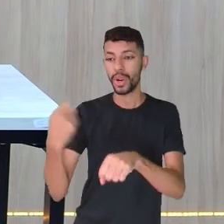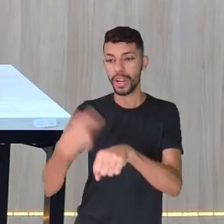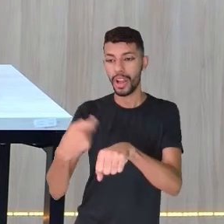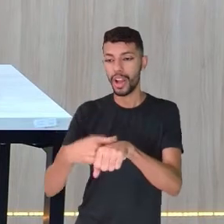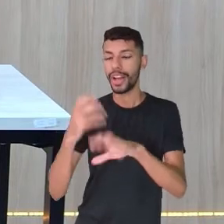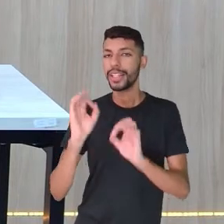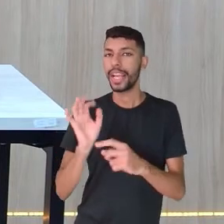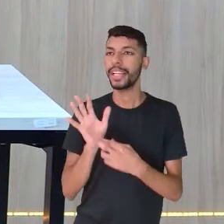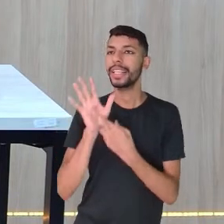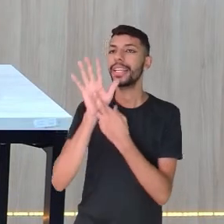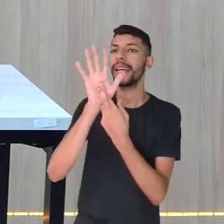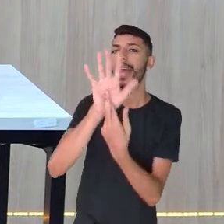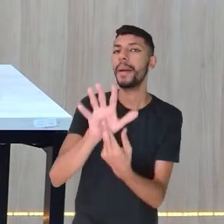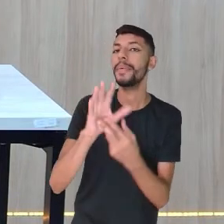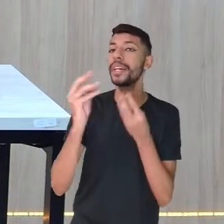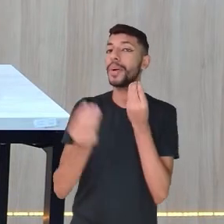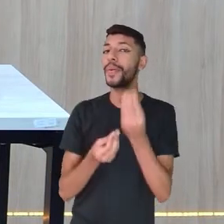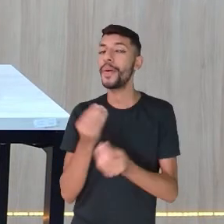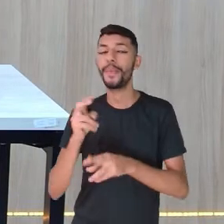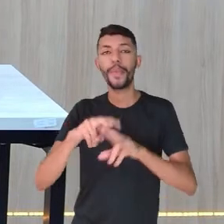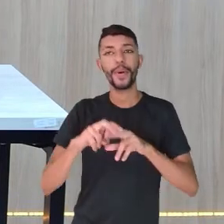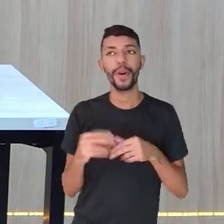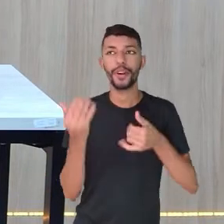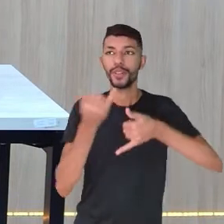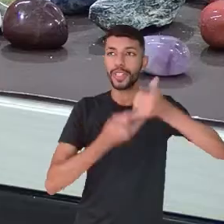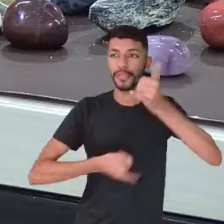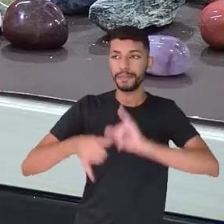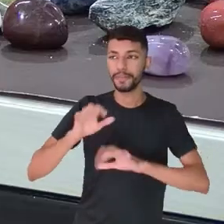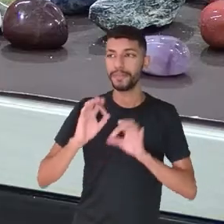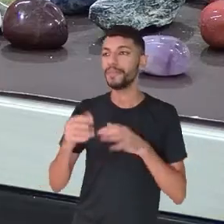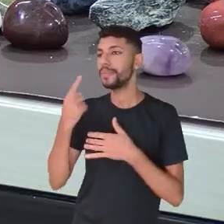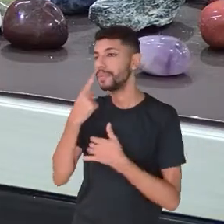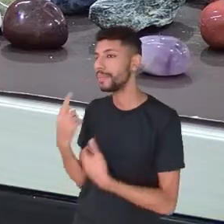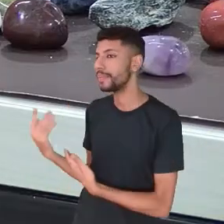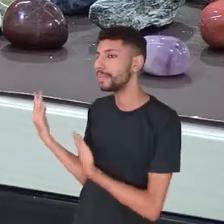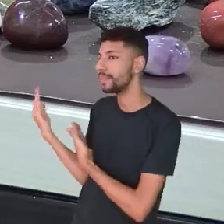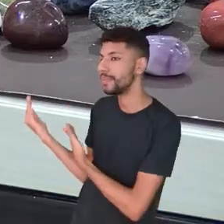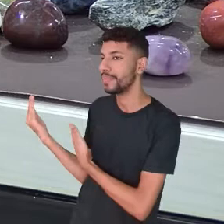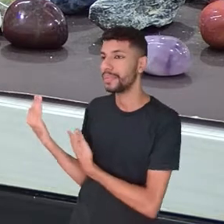são representadas, né, pela sua composição. Então aqui,